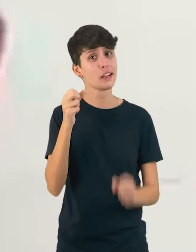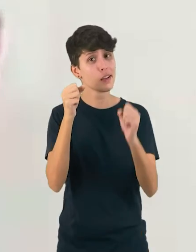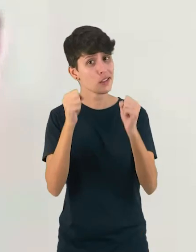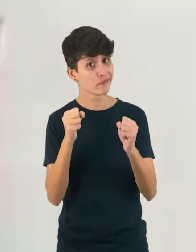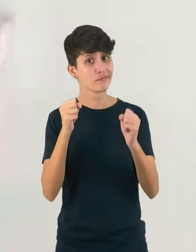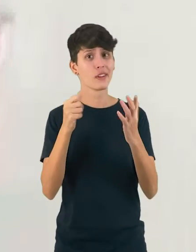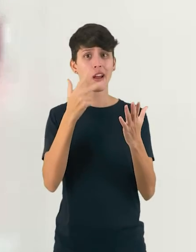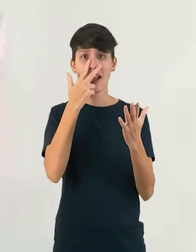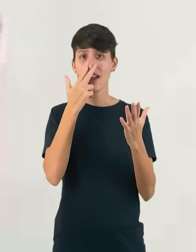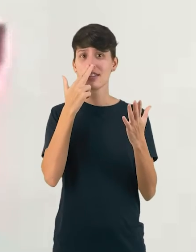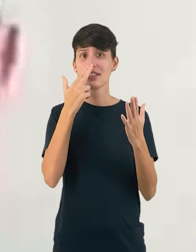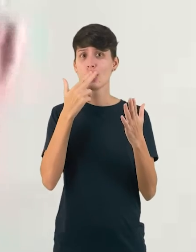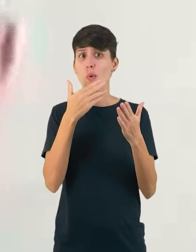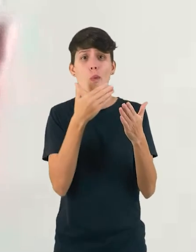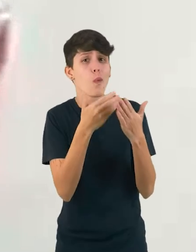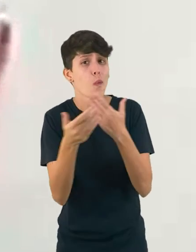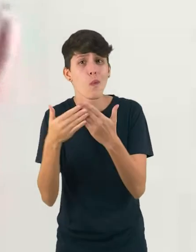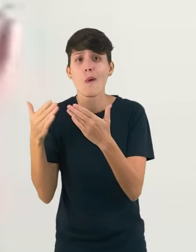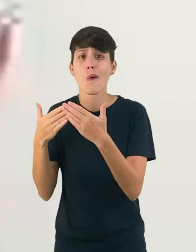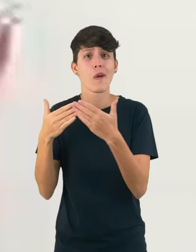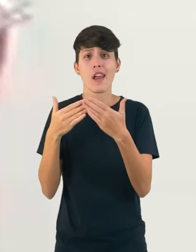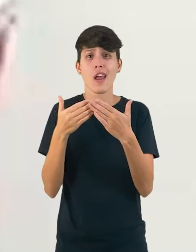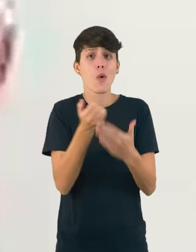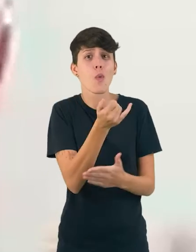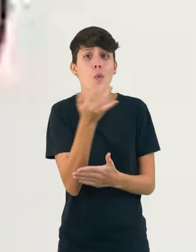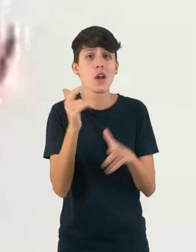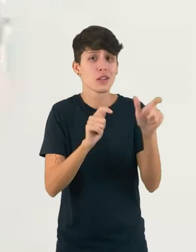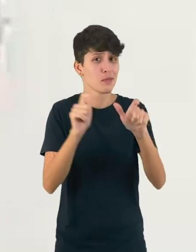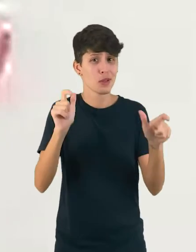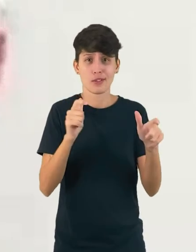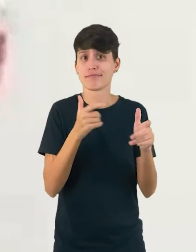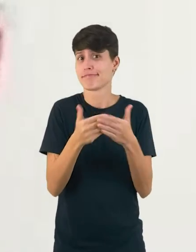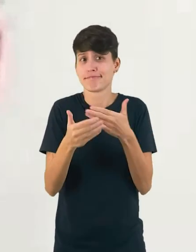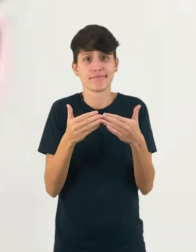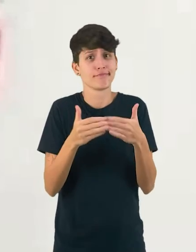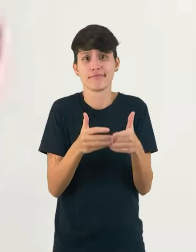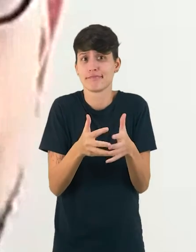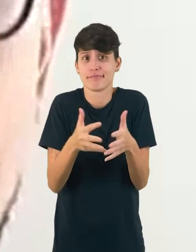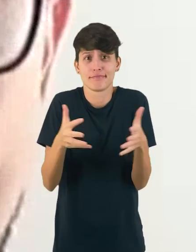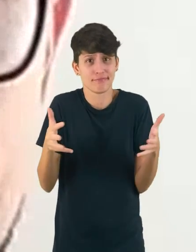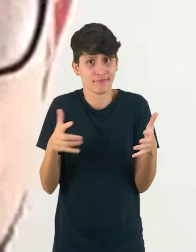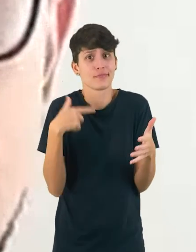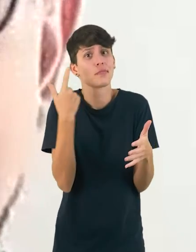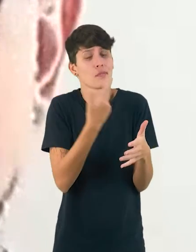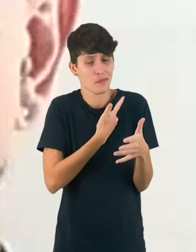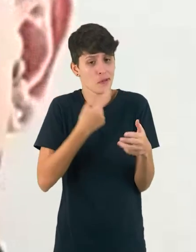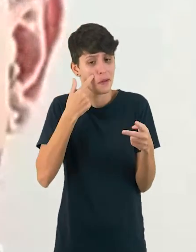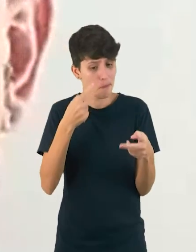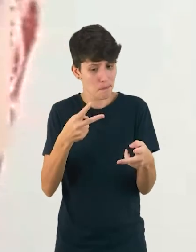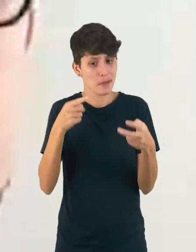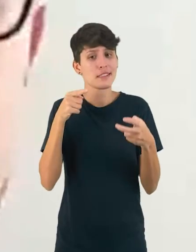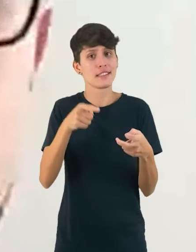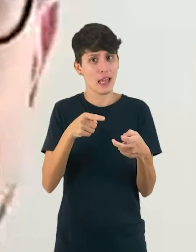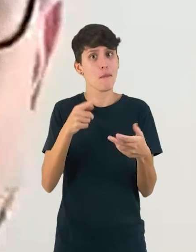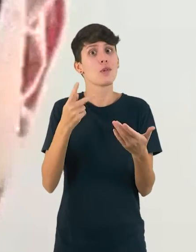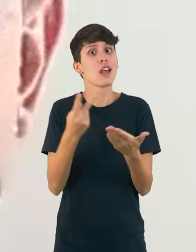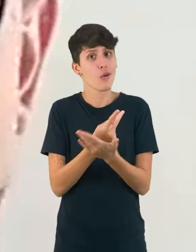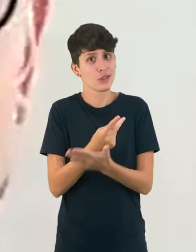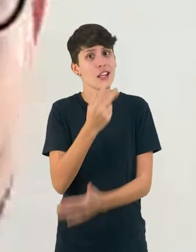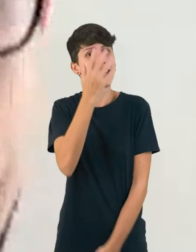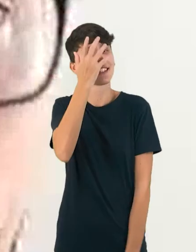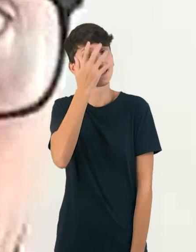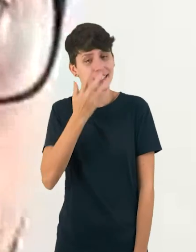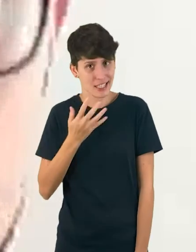escandalosa, e isso pode ser em populações de qualquer quantidade. É fato de que nós estamos diante de